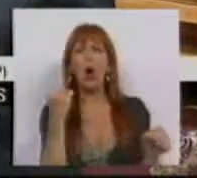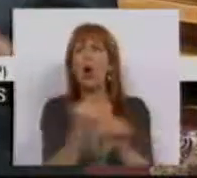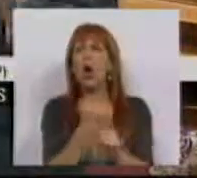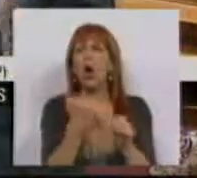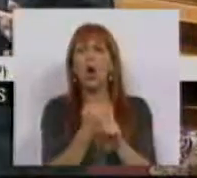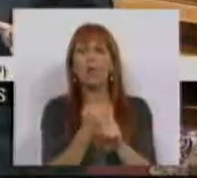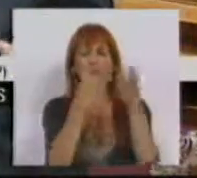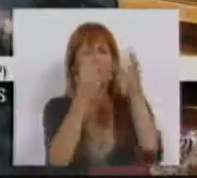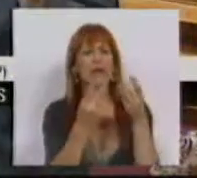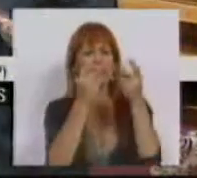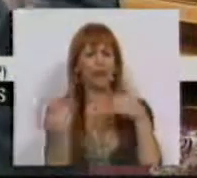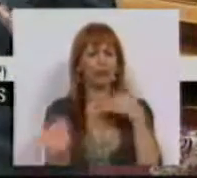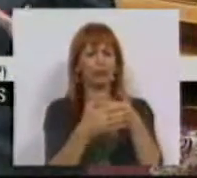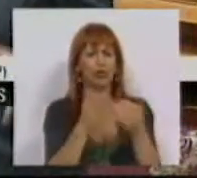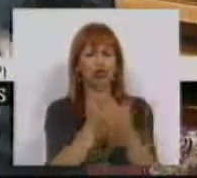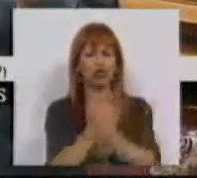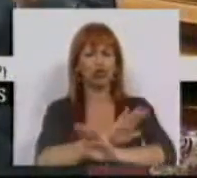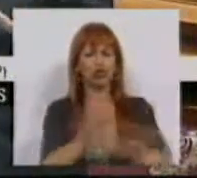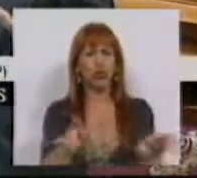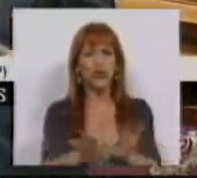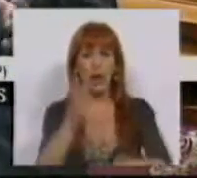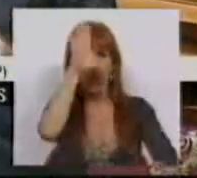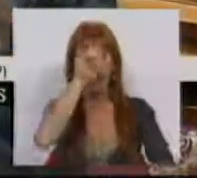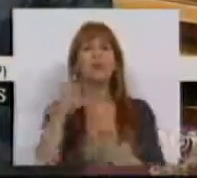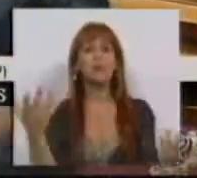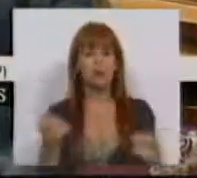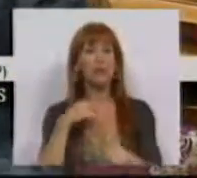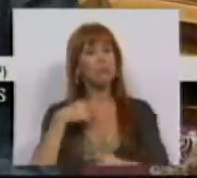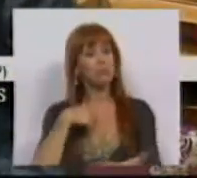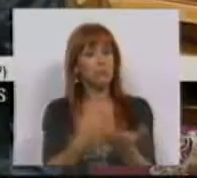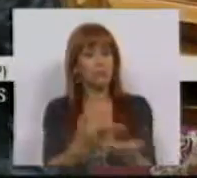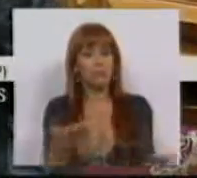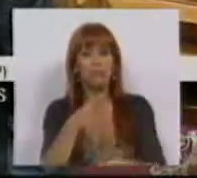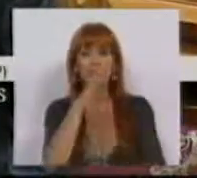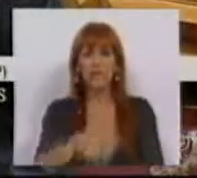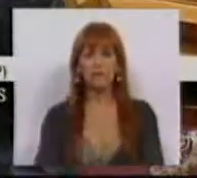operação matemática de encerramento de escolas, como o Governo está a protagonizar. Disse.